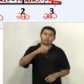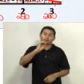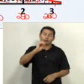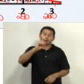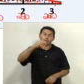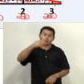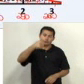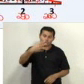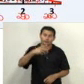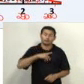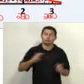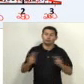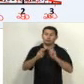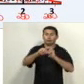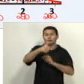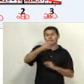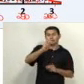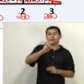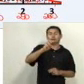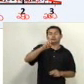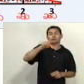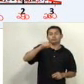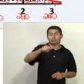0,13, eu tenho o valor de